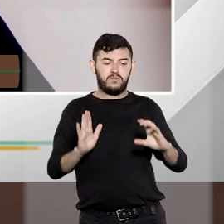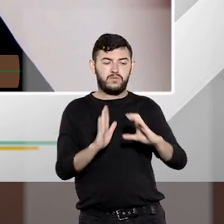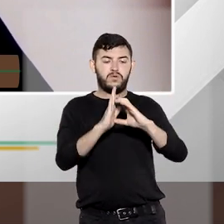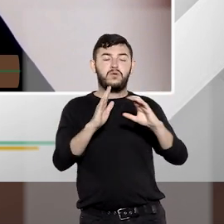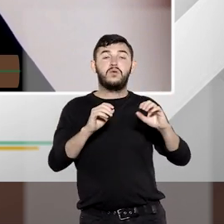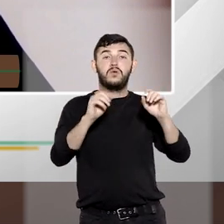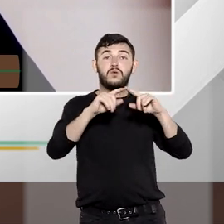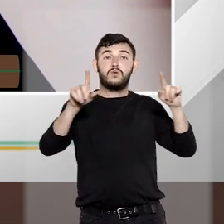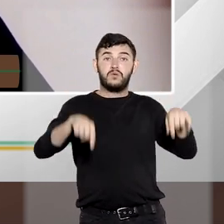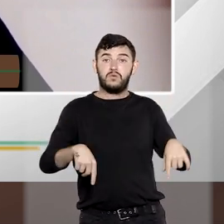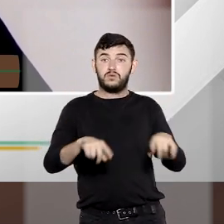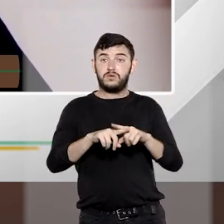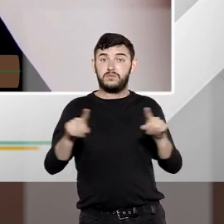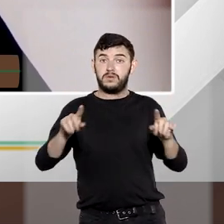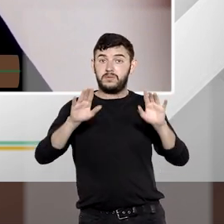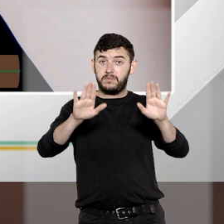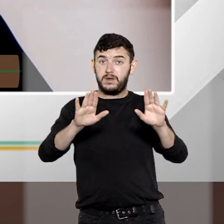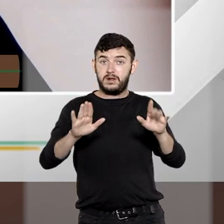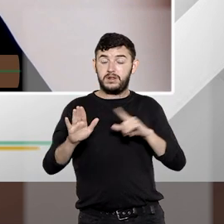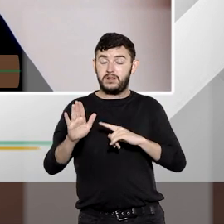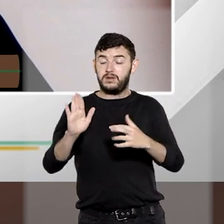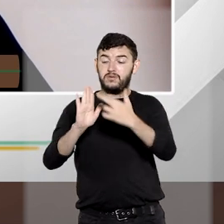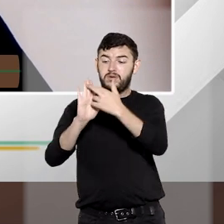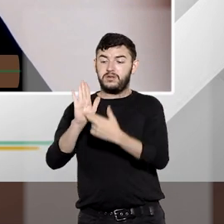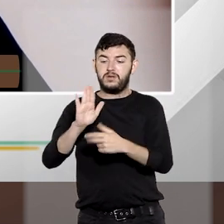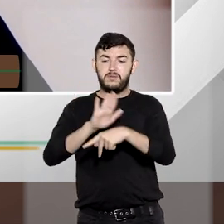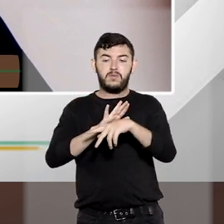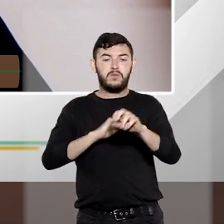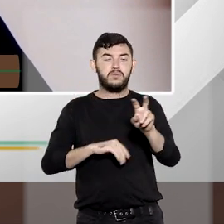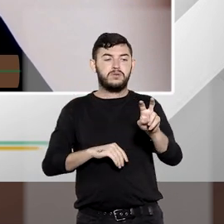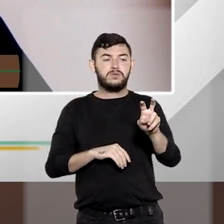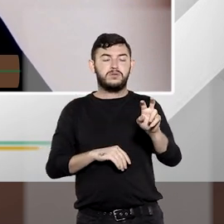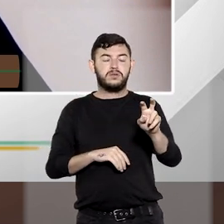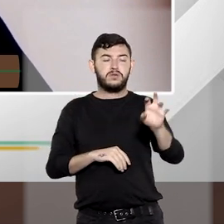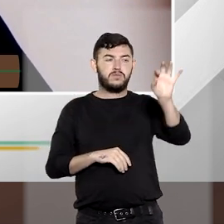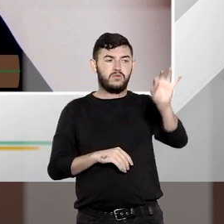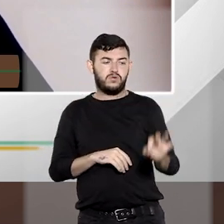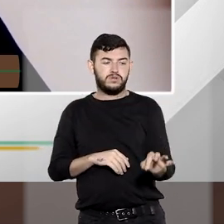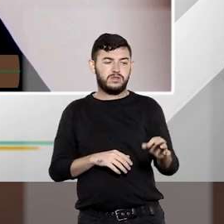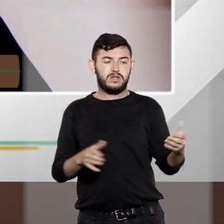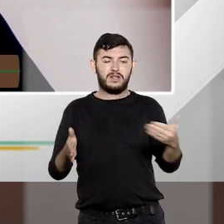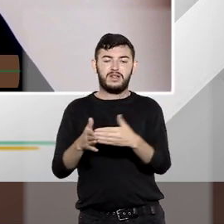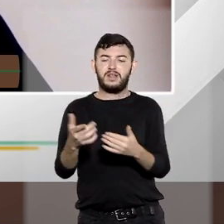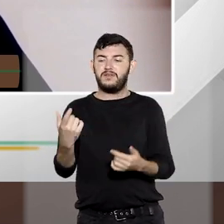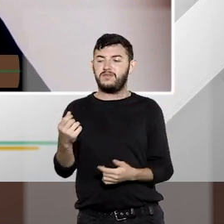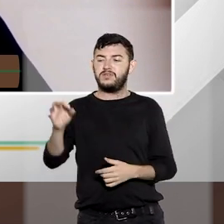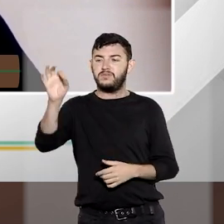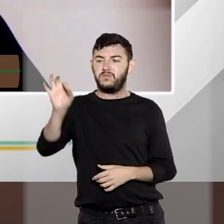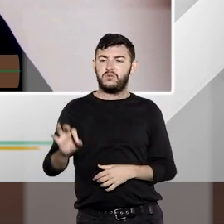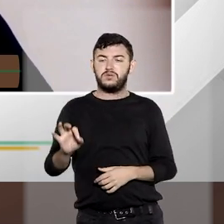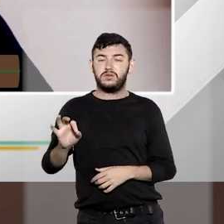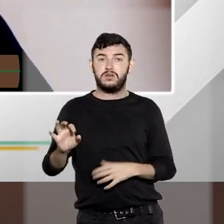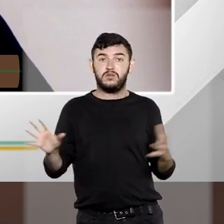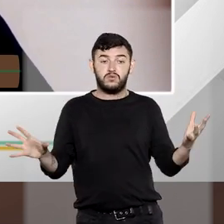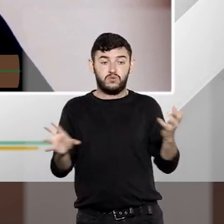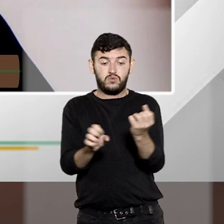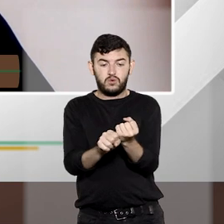eles acabam colocando como critério de 5 até 20% do total das vagas